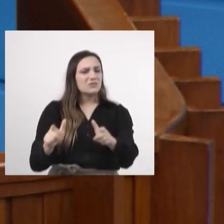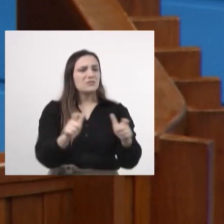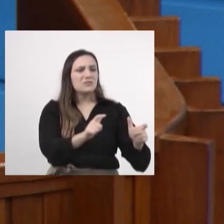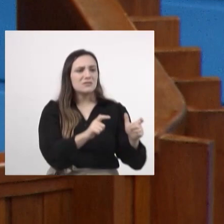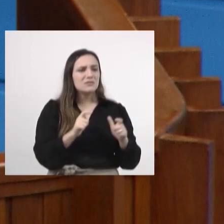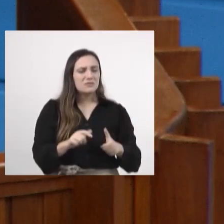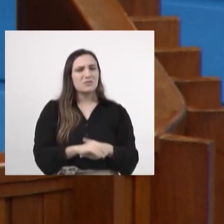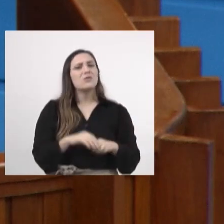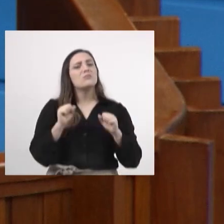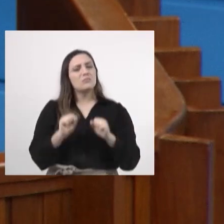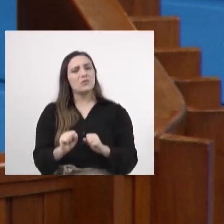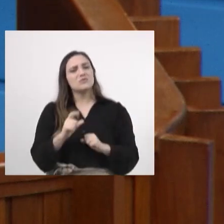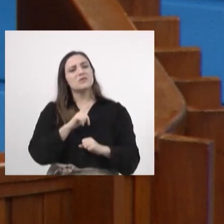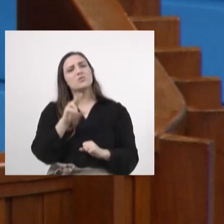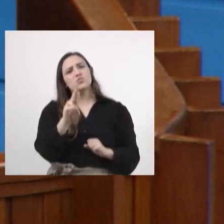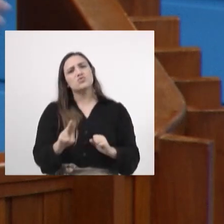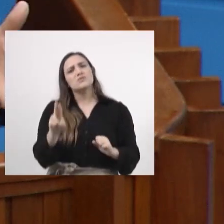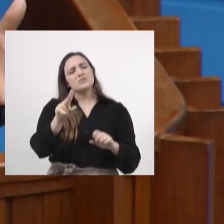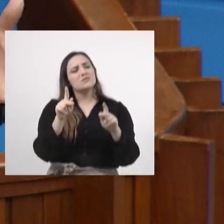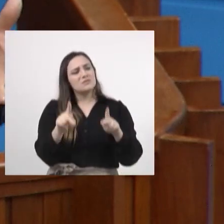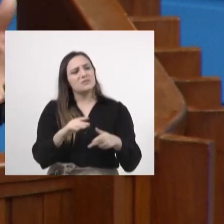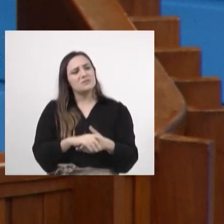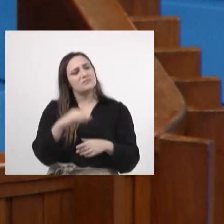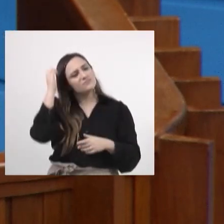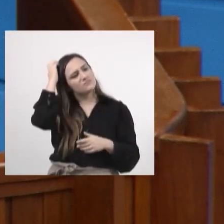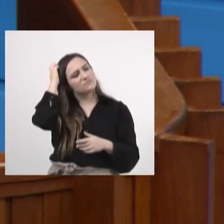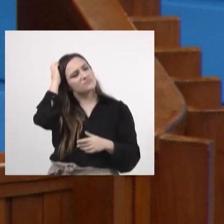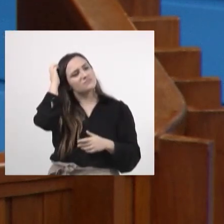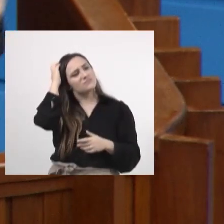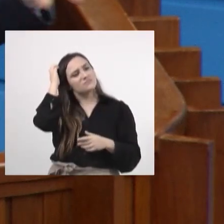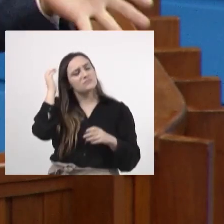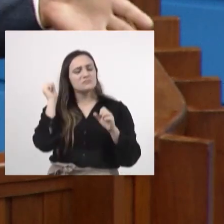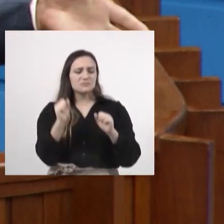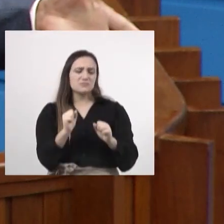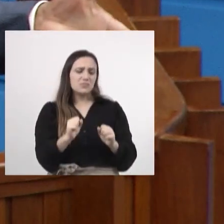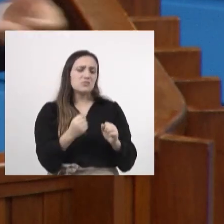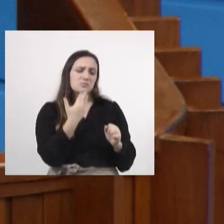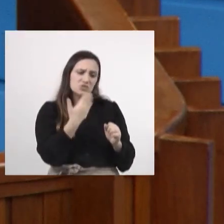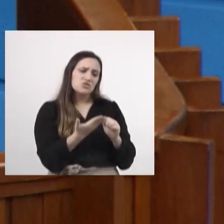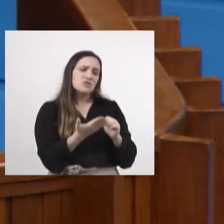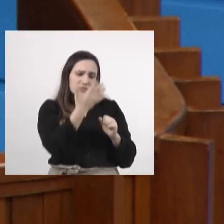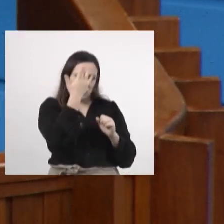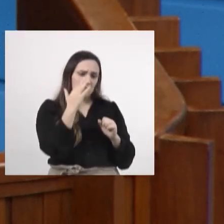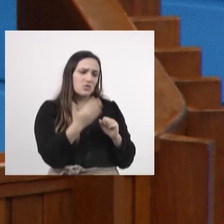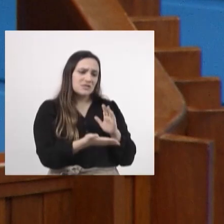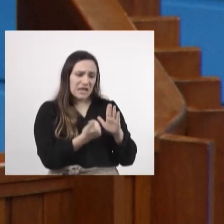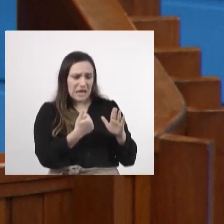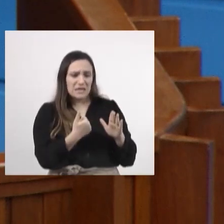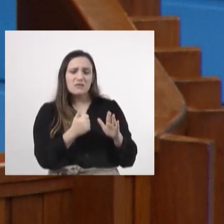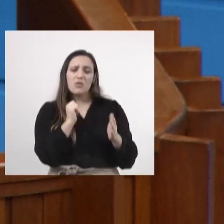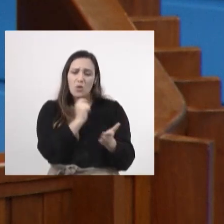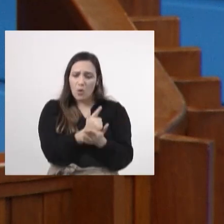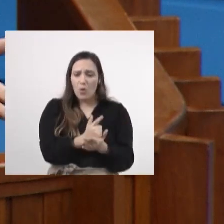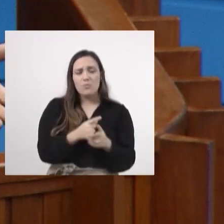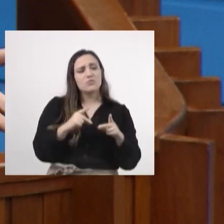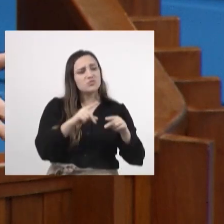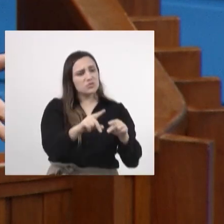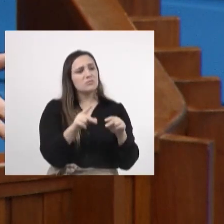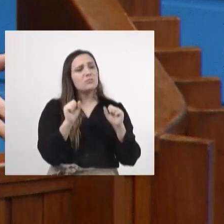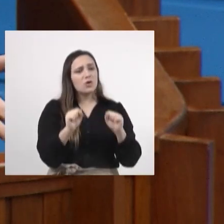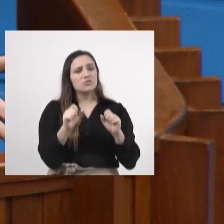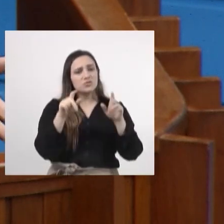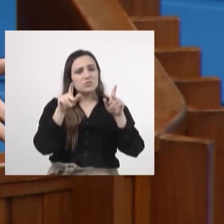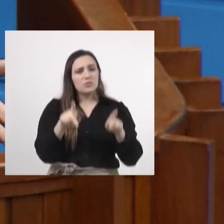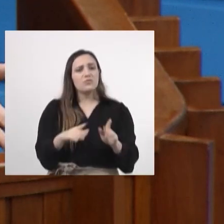de utilidade pública, desapropriar, pagar, colocar no patrimônio dele e pôr o índio para usar.